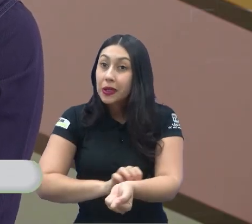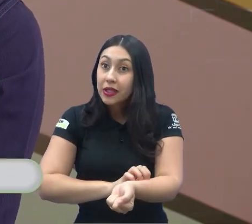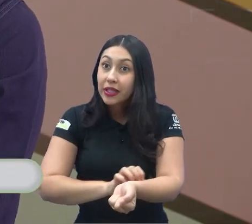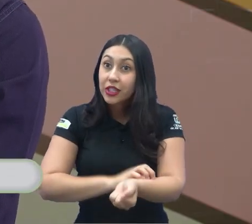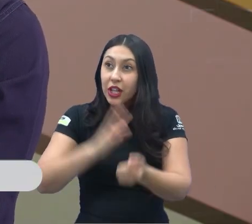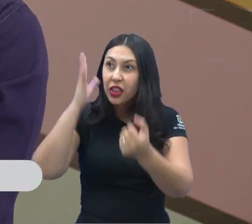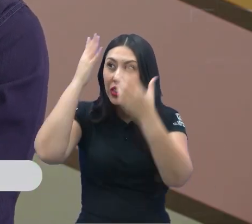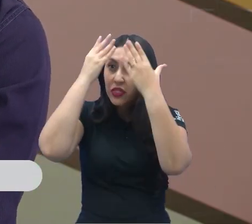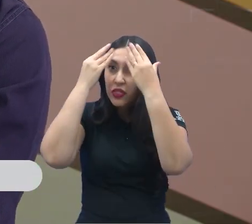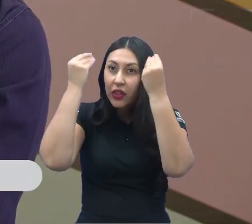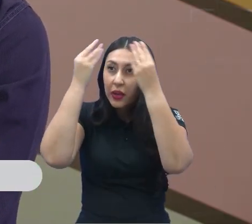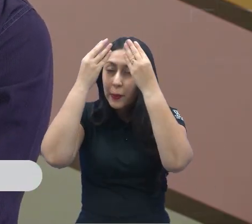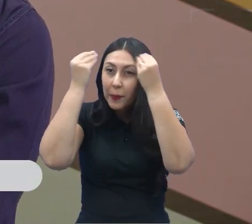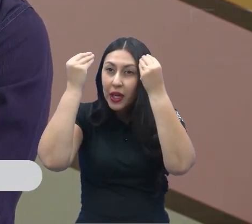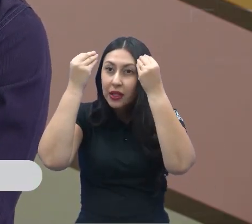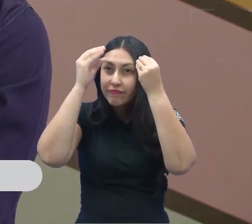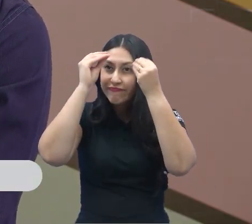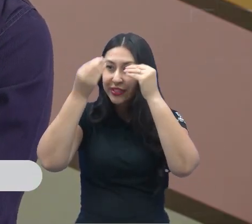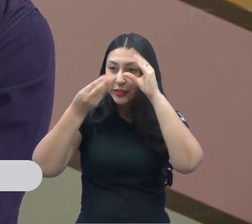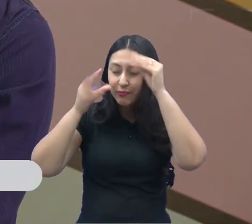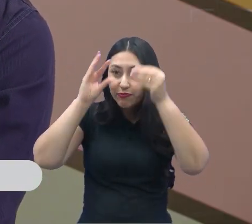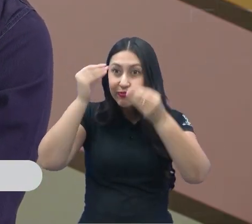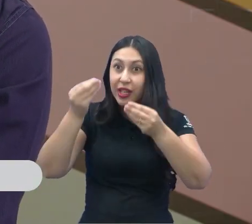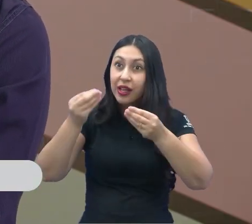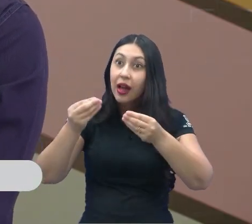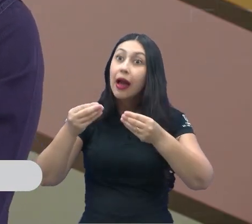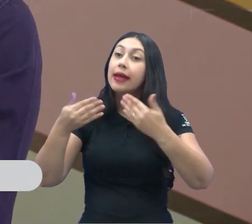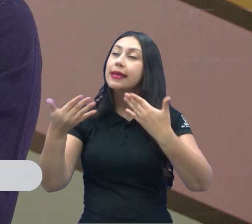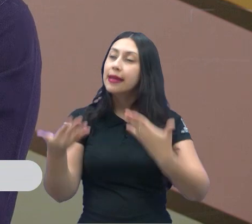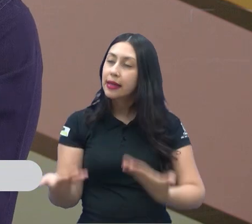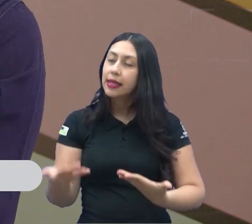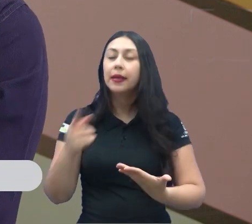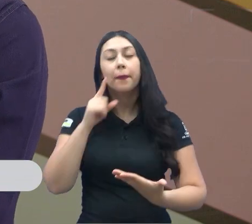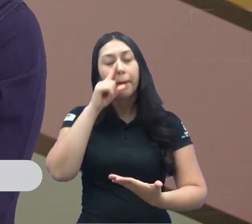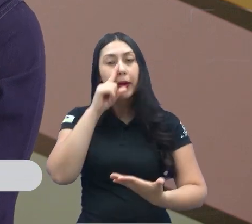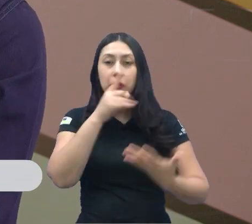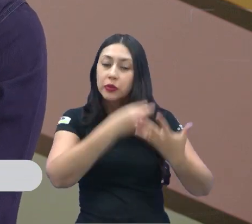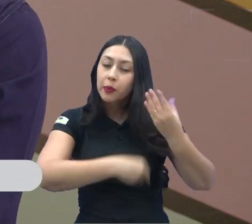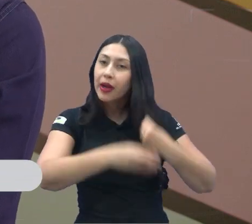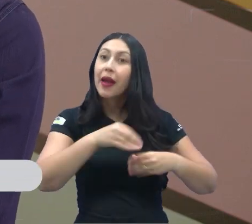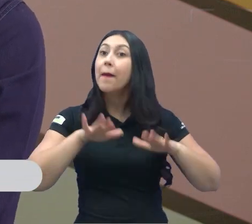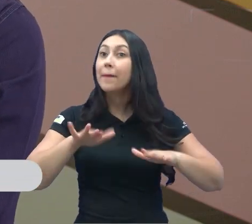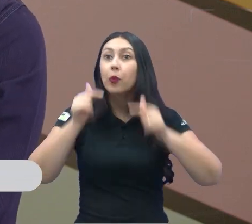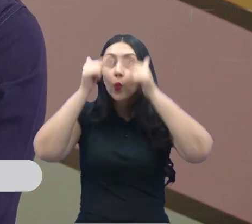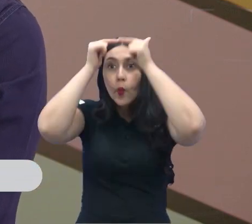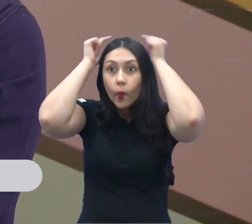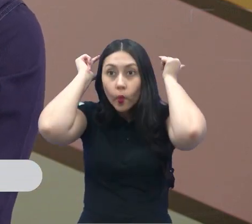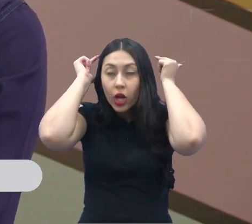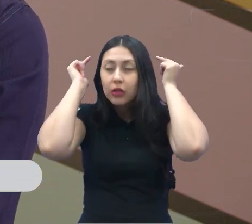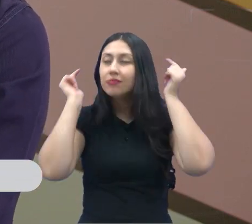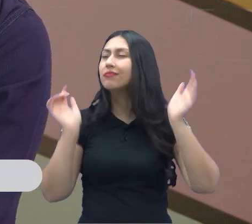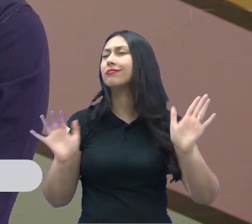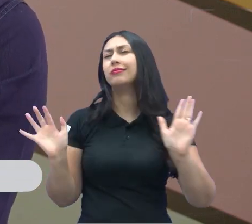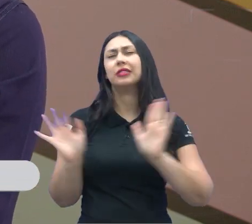descamação. Aí sim verá um problema causando até uma queda capilar. Mas não é isso que vai causar, por exemplo, uma calvície. Você não vai ficar calvo por conta disso.